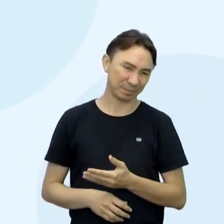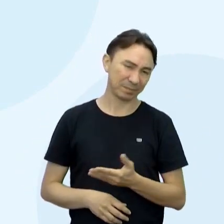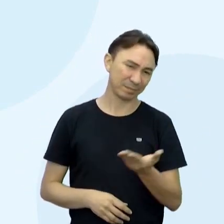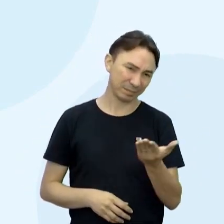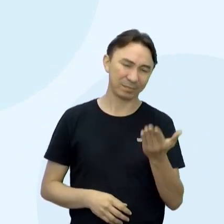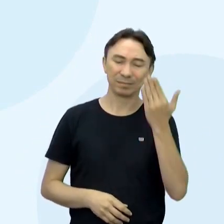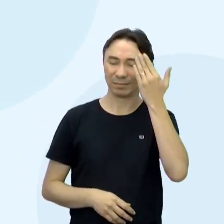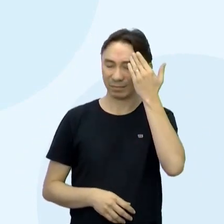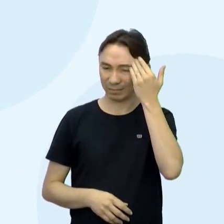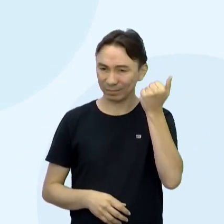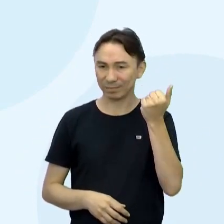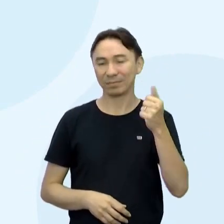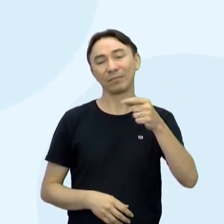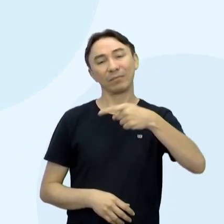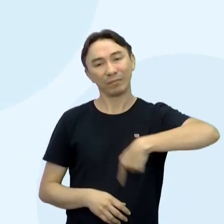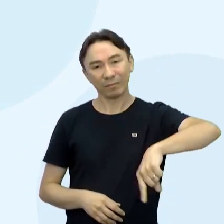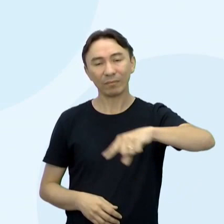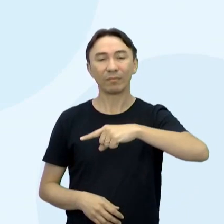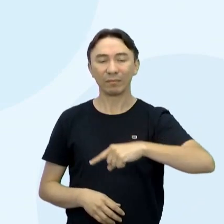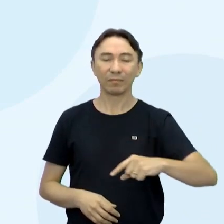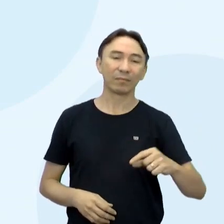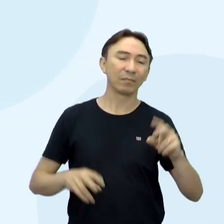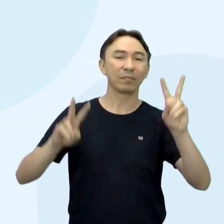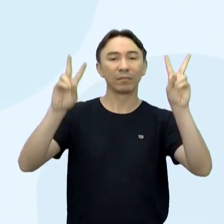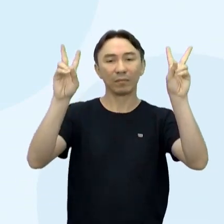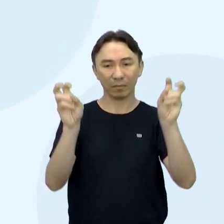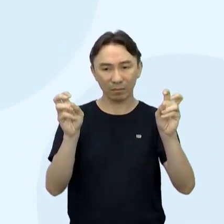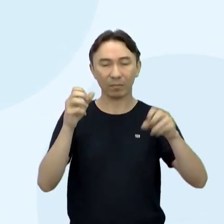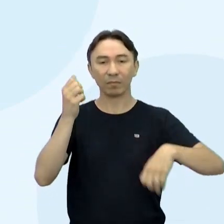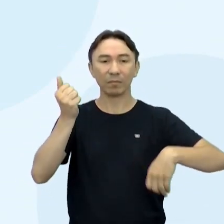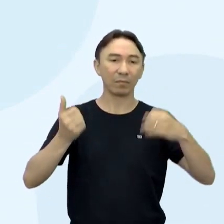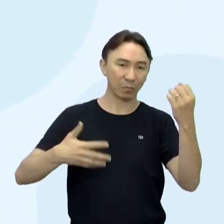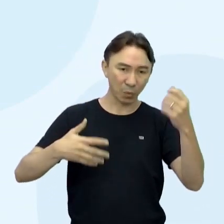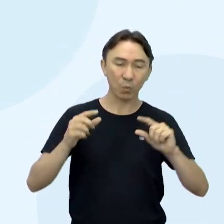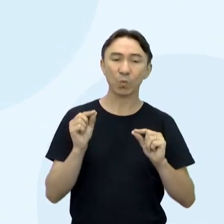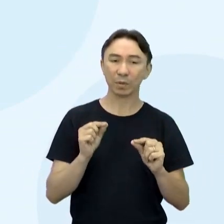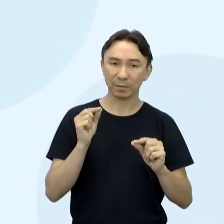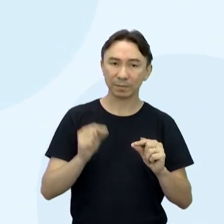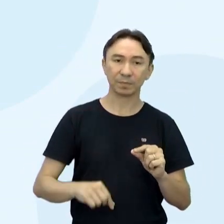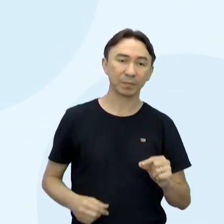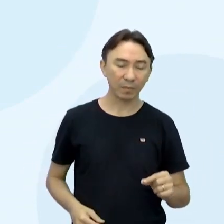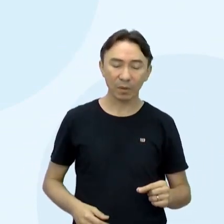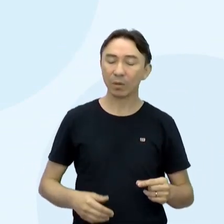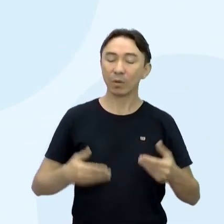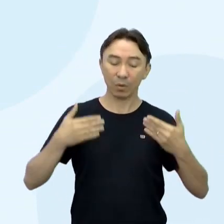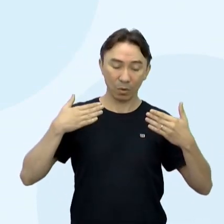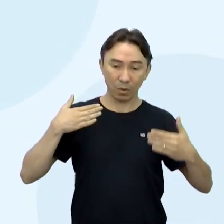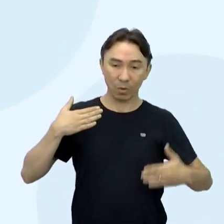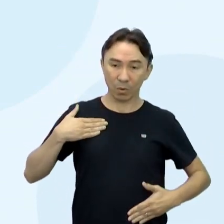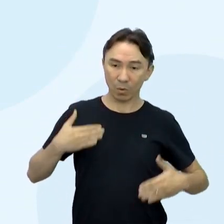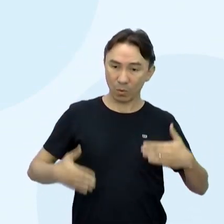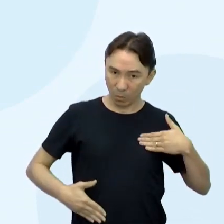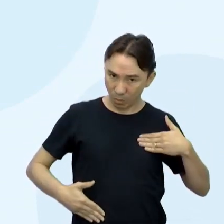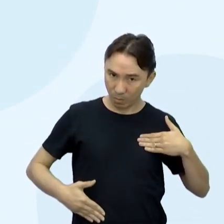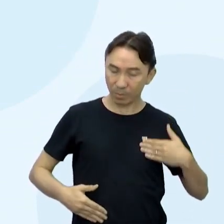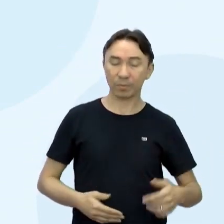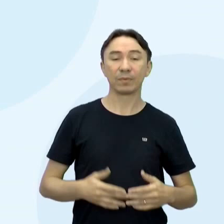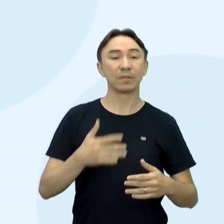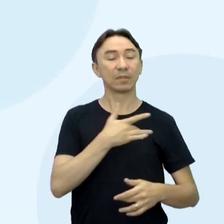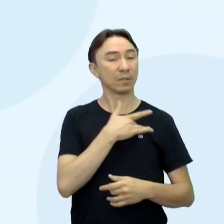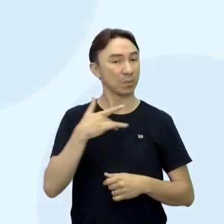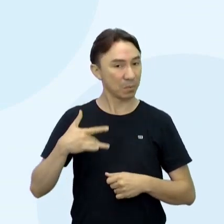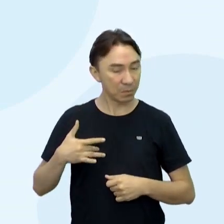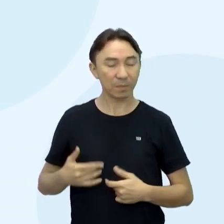estamos conversando a respeito de corpo, saúde e linguagens, né?